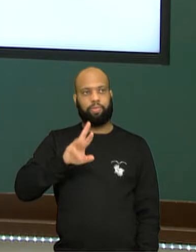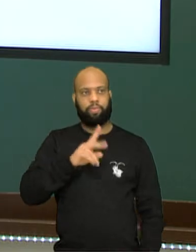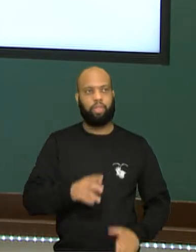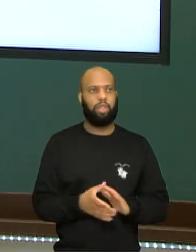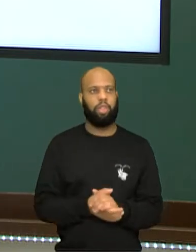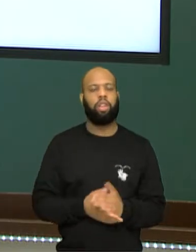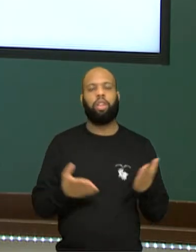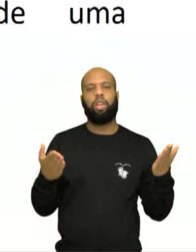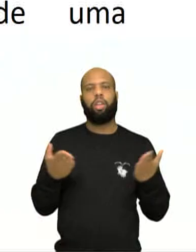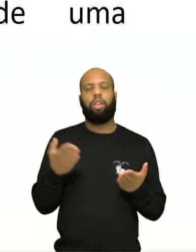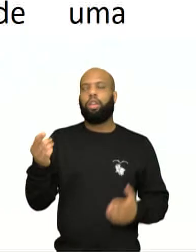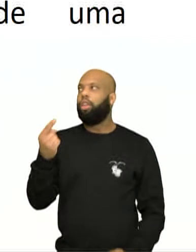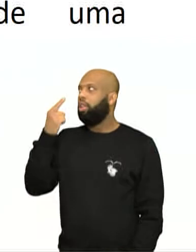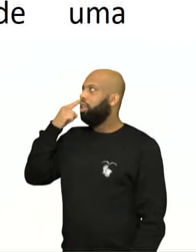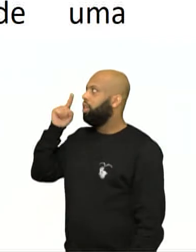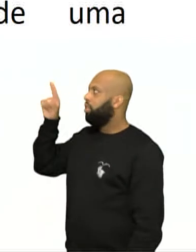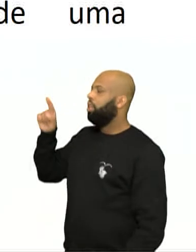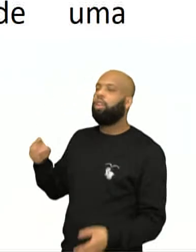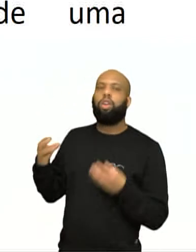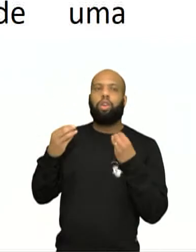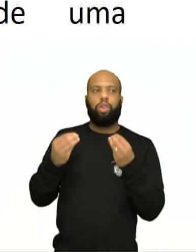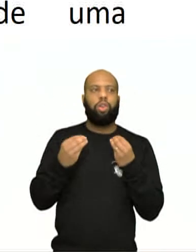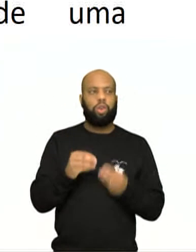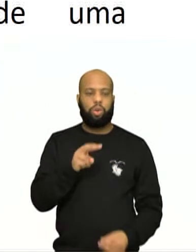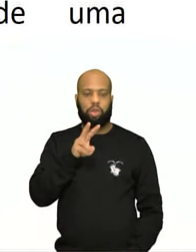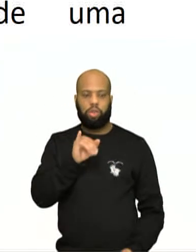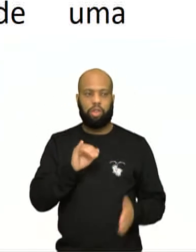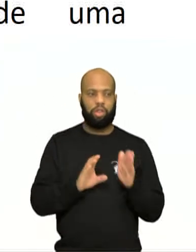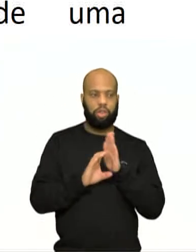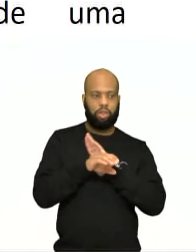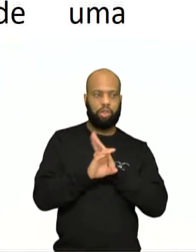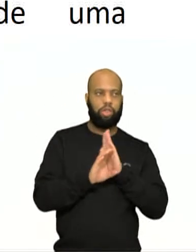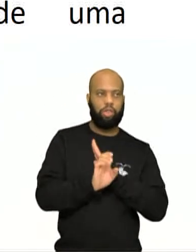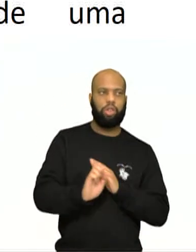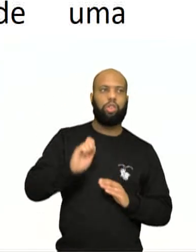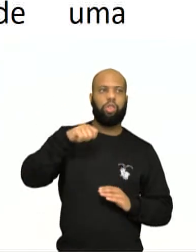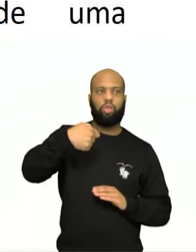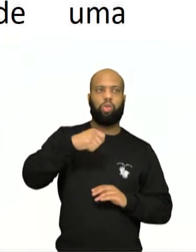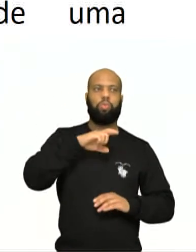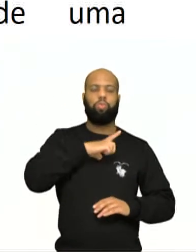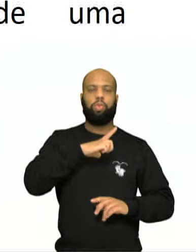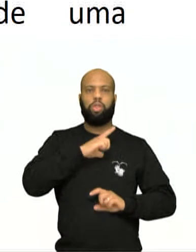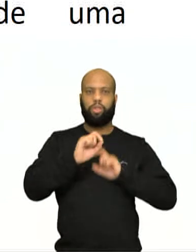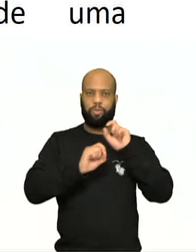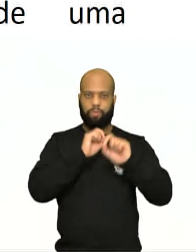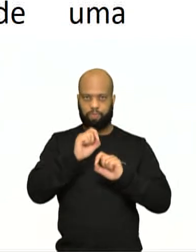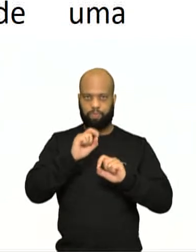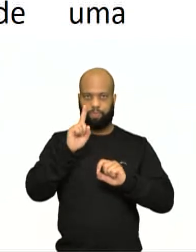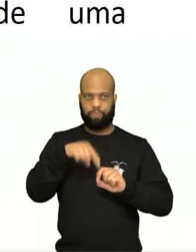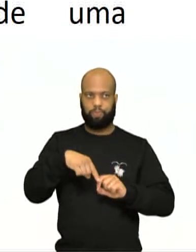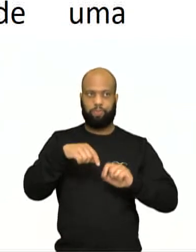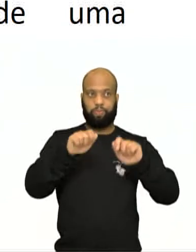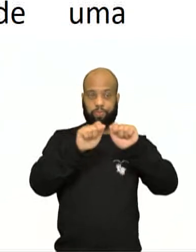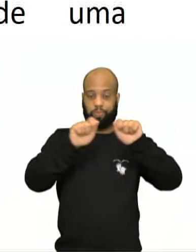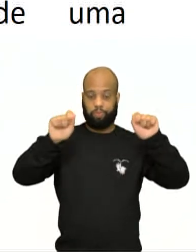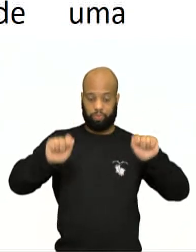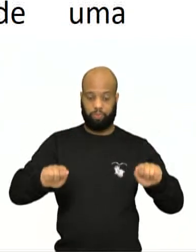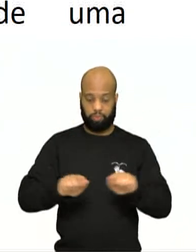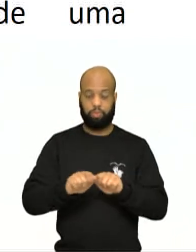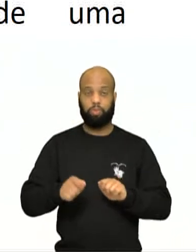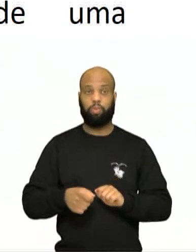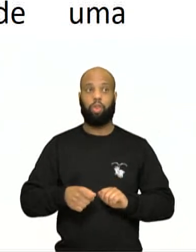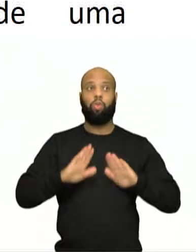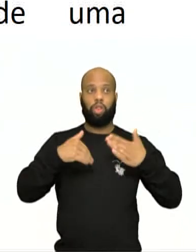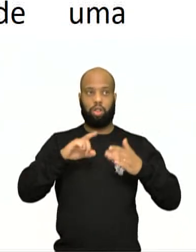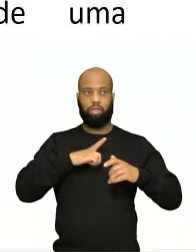perfeita agora e como que a gente vai definir a questão da a superfície quando a gente viu a esfera A gente